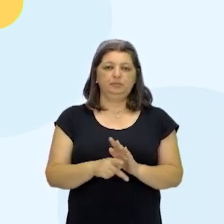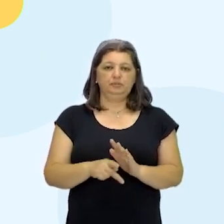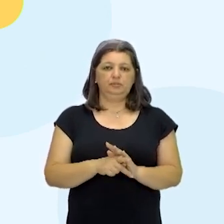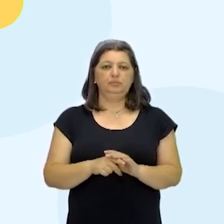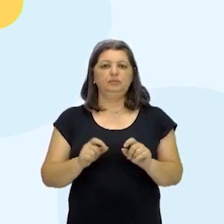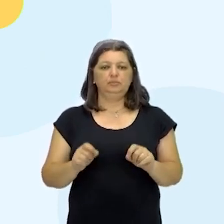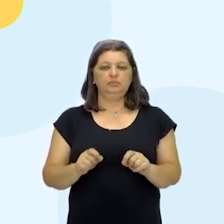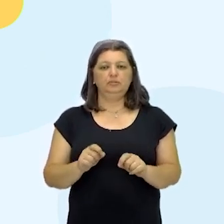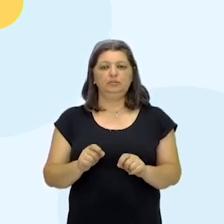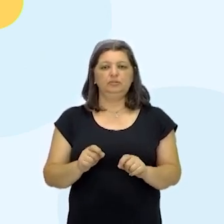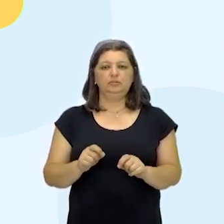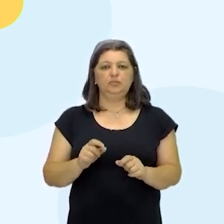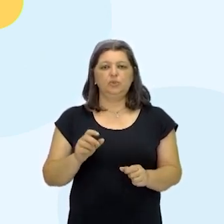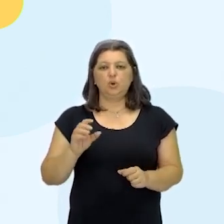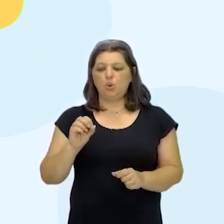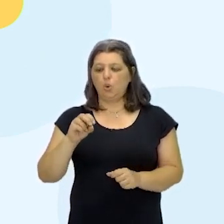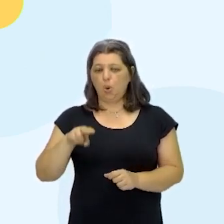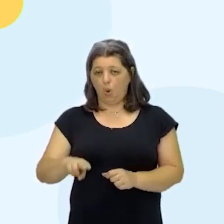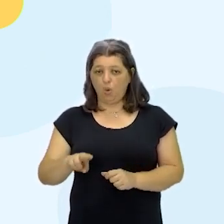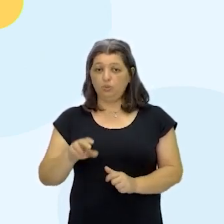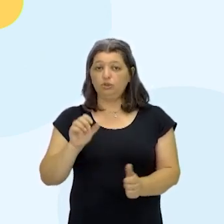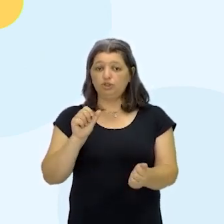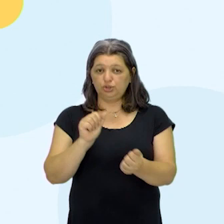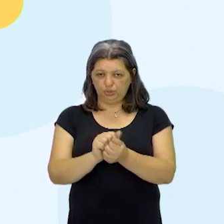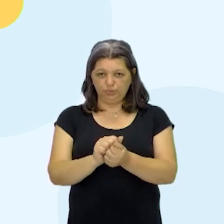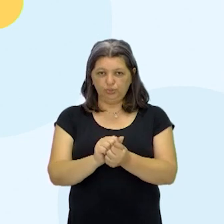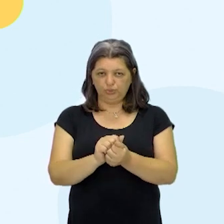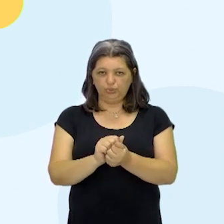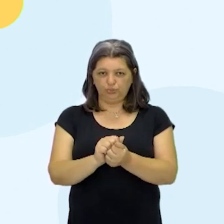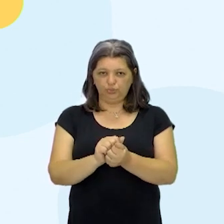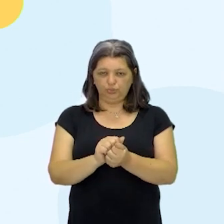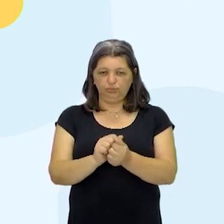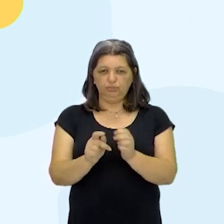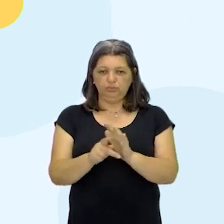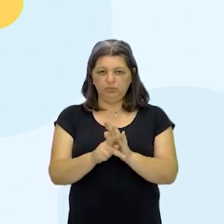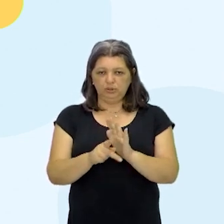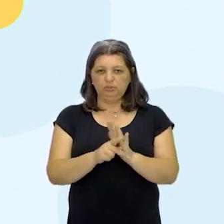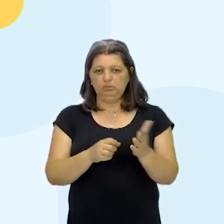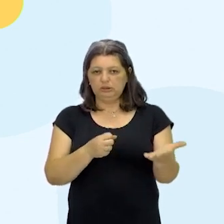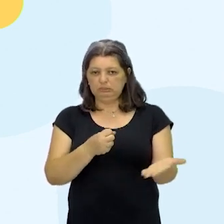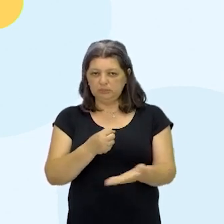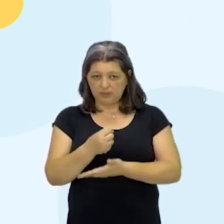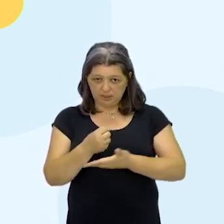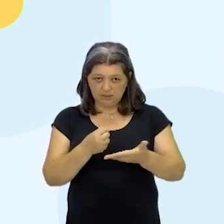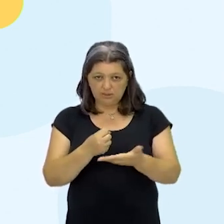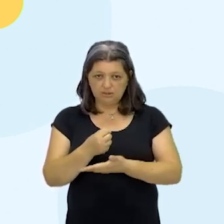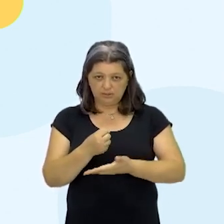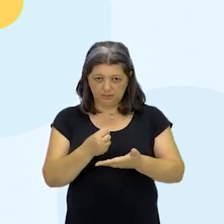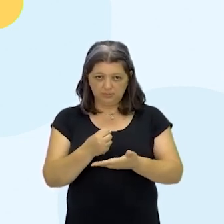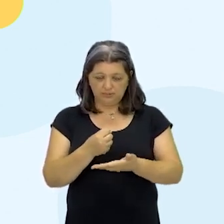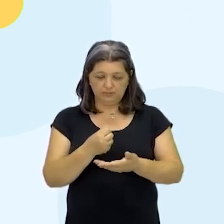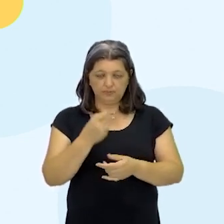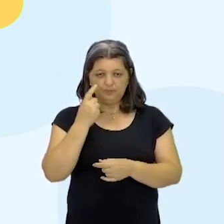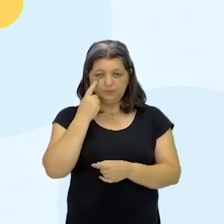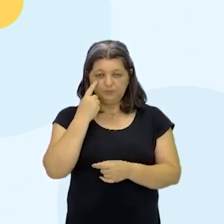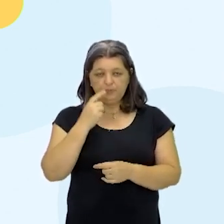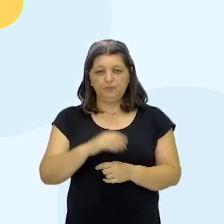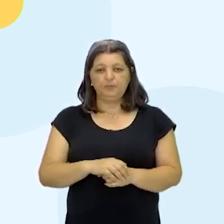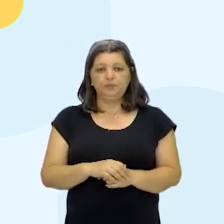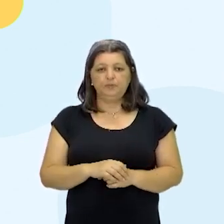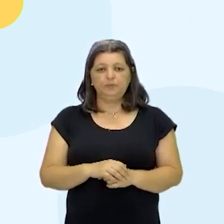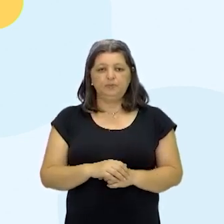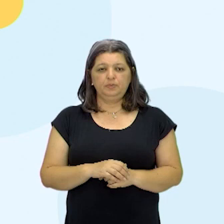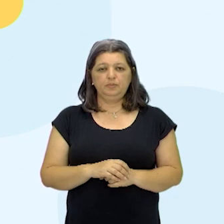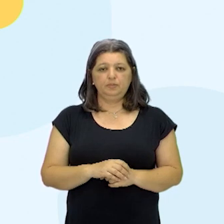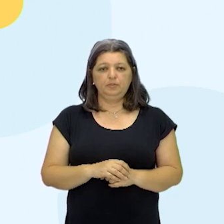vem sempre junto com ela se você for continuar. Ela é baseada em alguma coisa? Então, em English, based on. Então, a